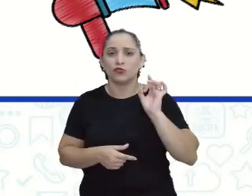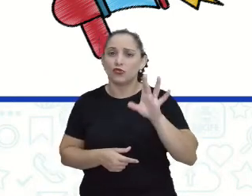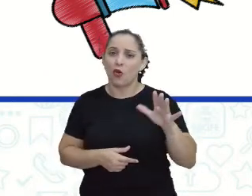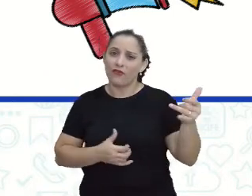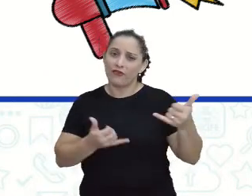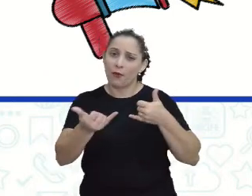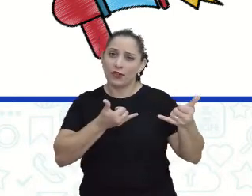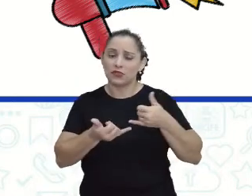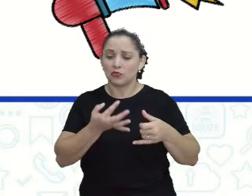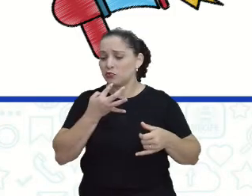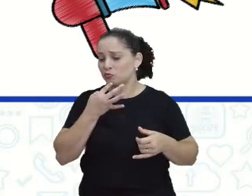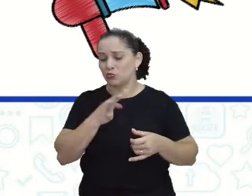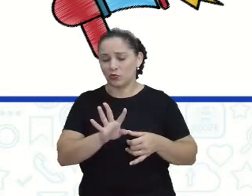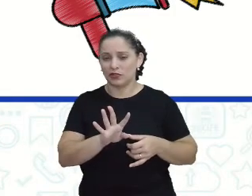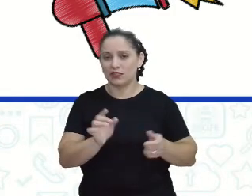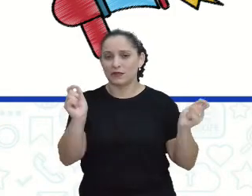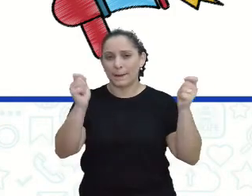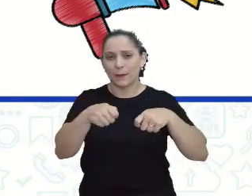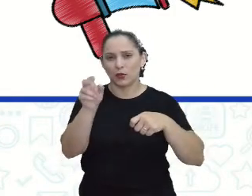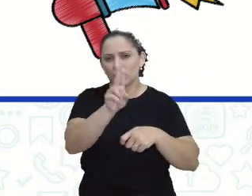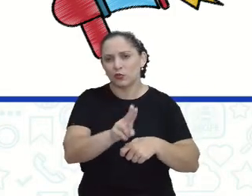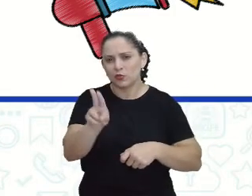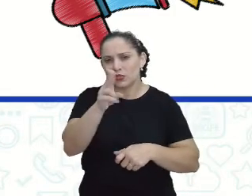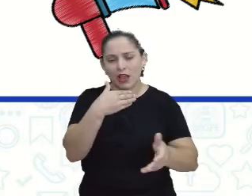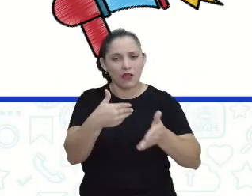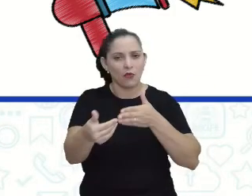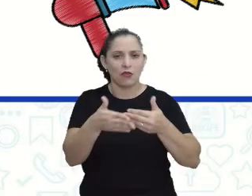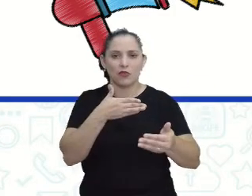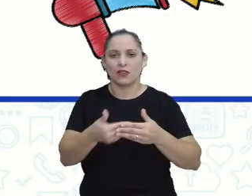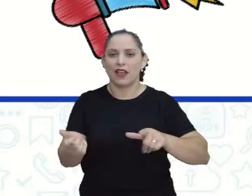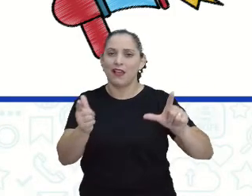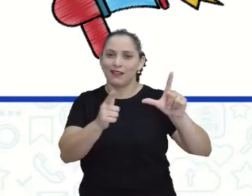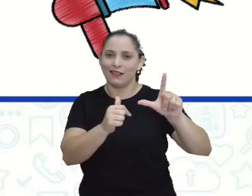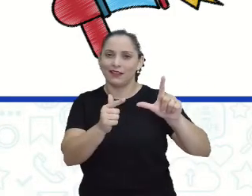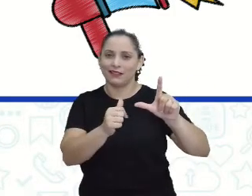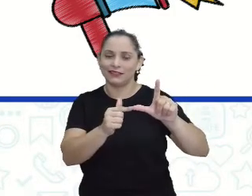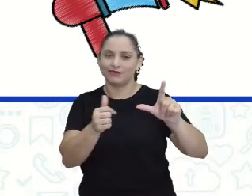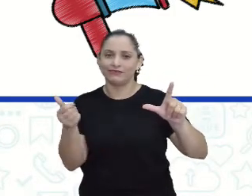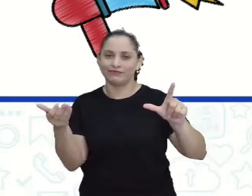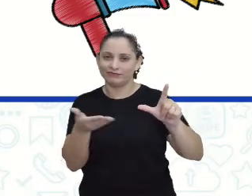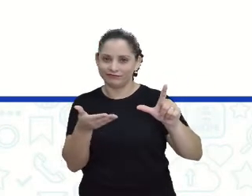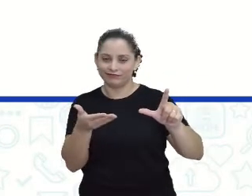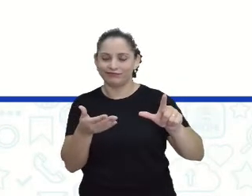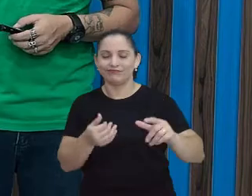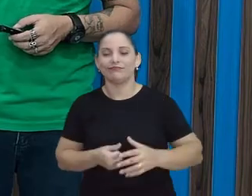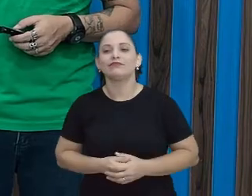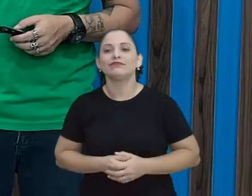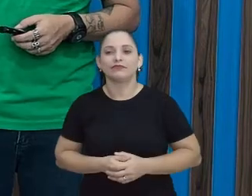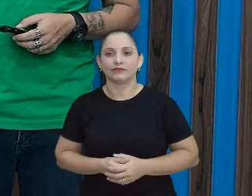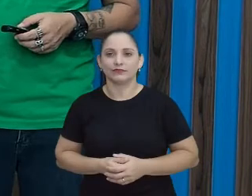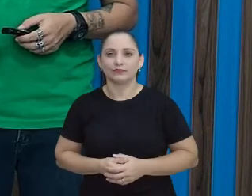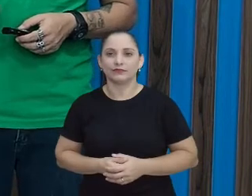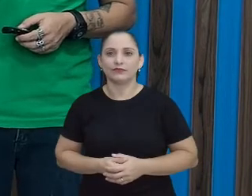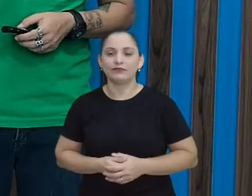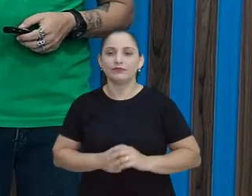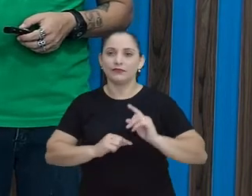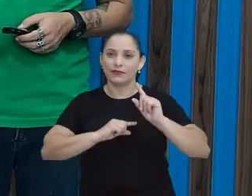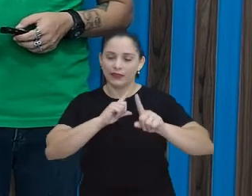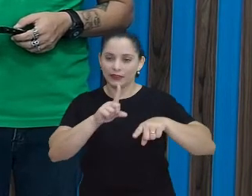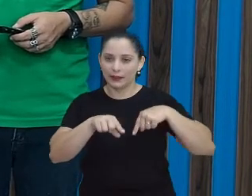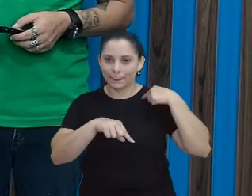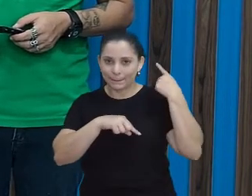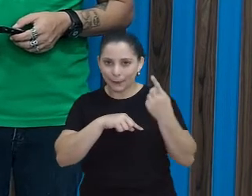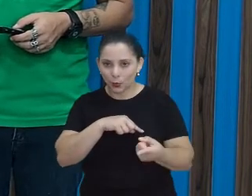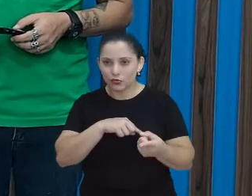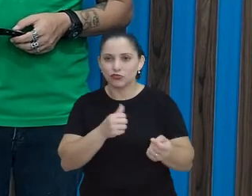informação desconhecida, você pode usar a letra que achar mais conveniente nesse primeiro momento aí, tá certo? Depois é que a gente